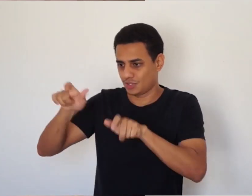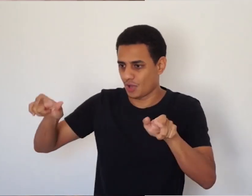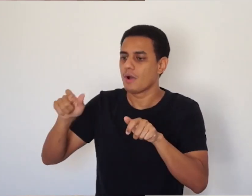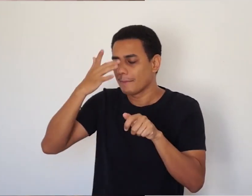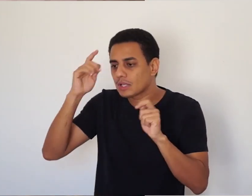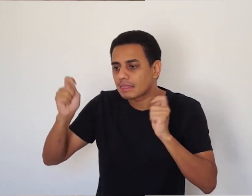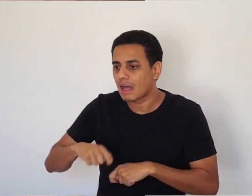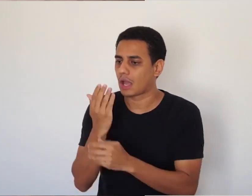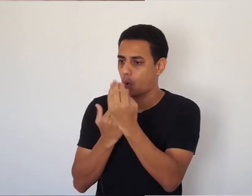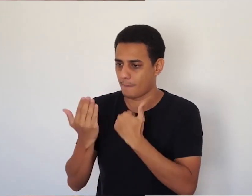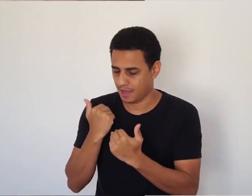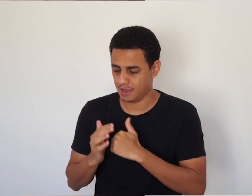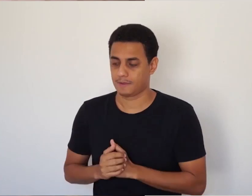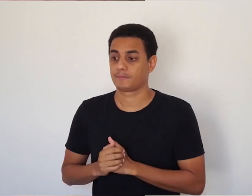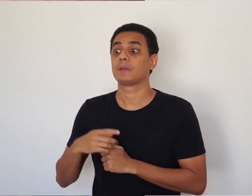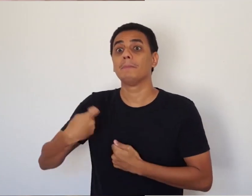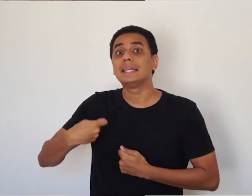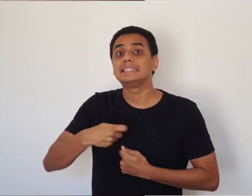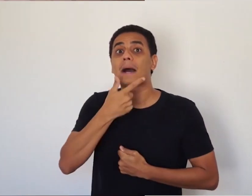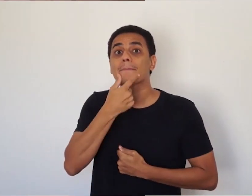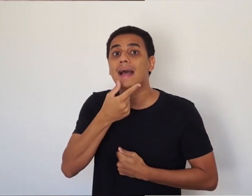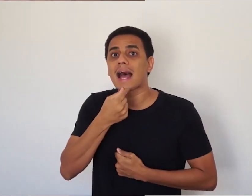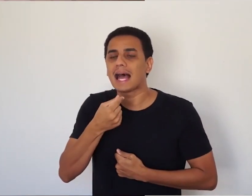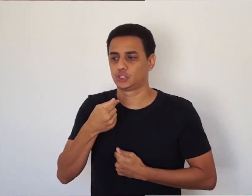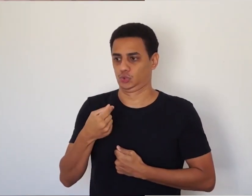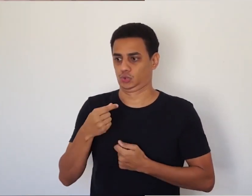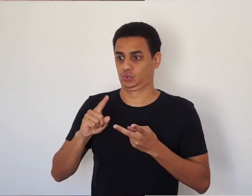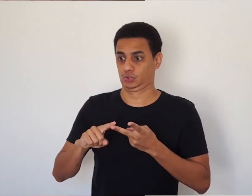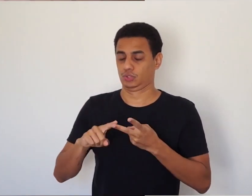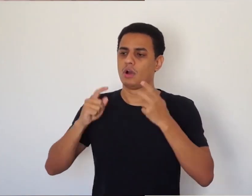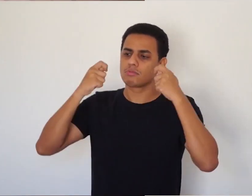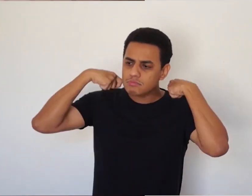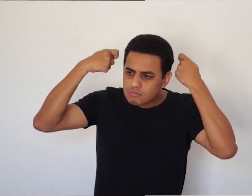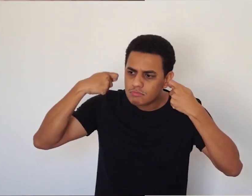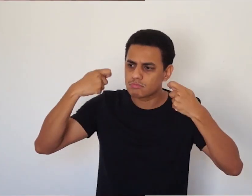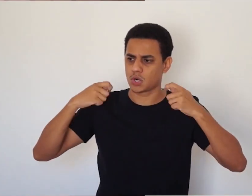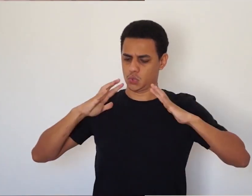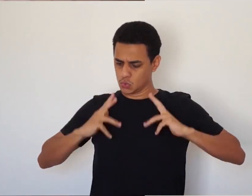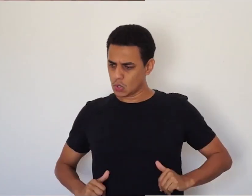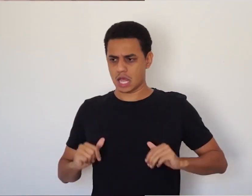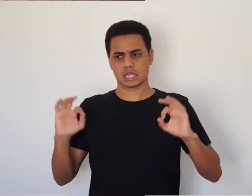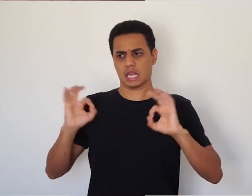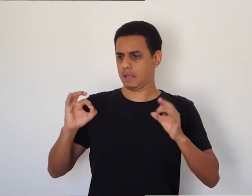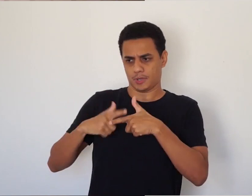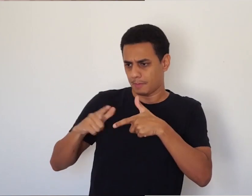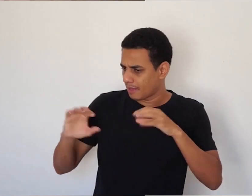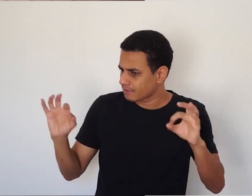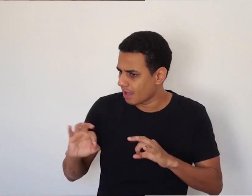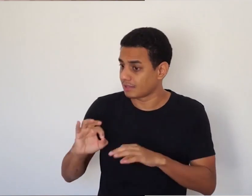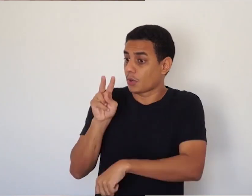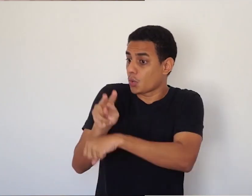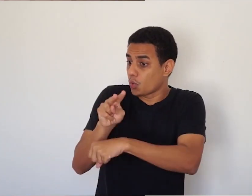número de pessoas, conforme cada um puder comer. O animal escolhido será macho de 1 ano sem defeito e pode ser cordeiro ou